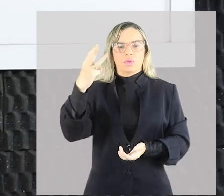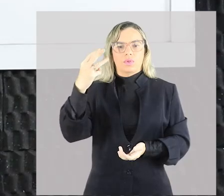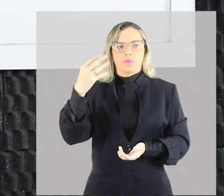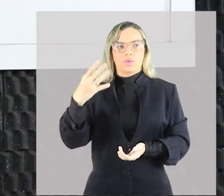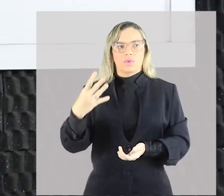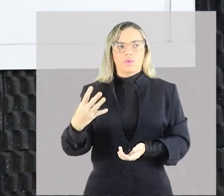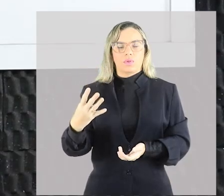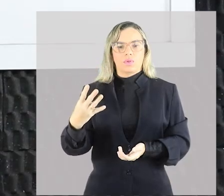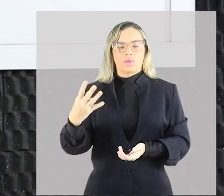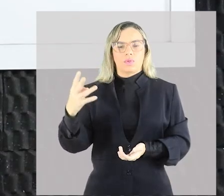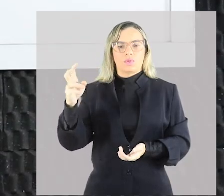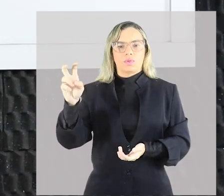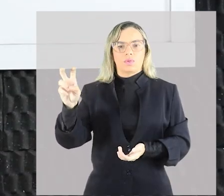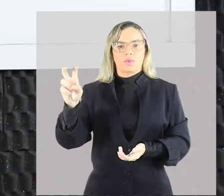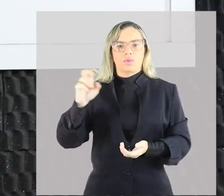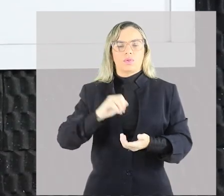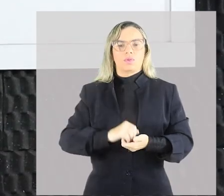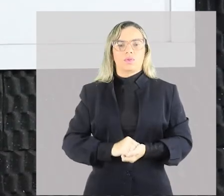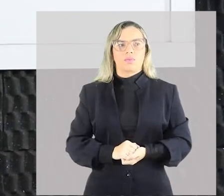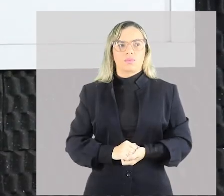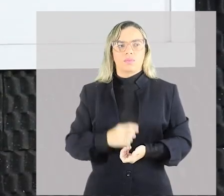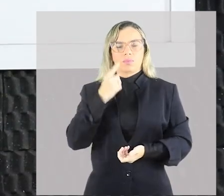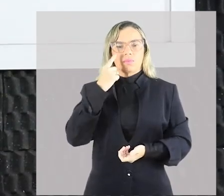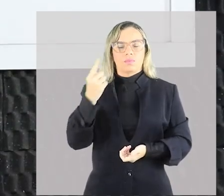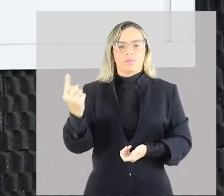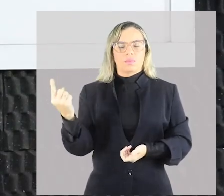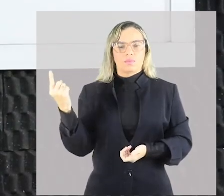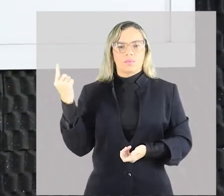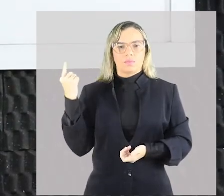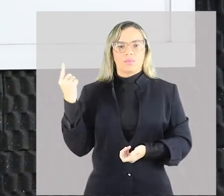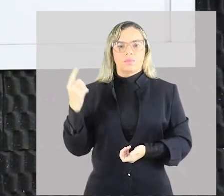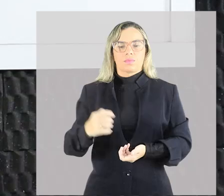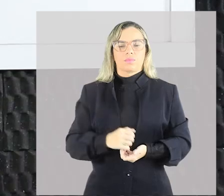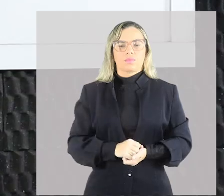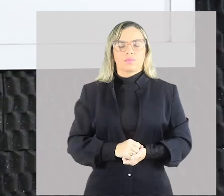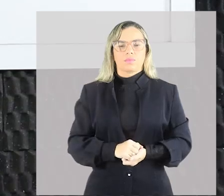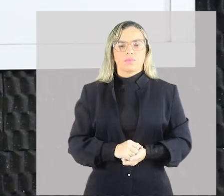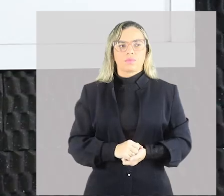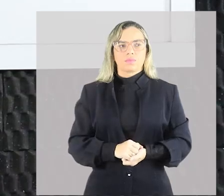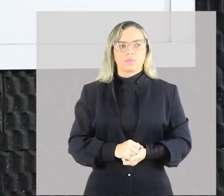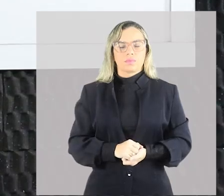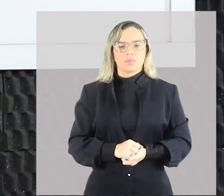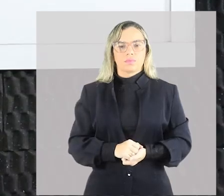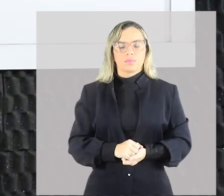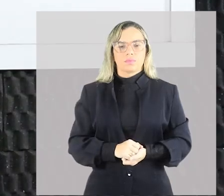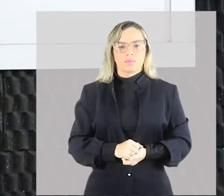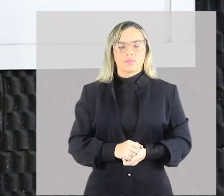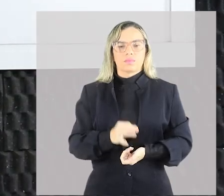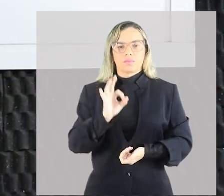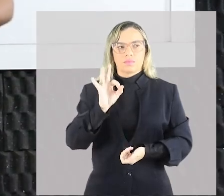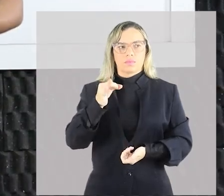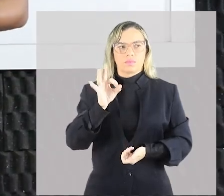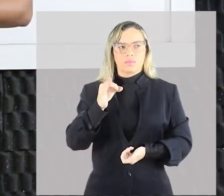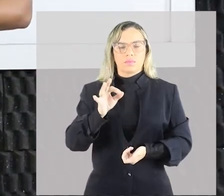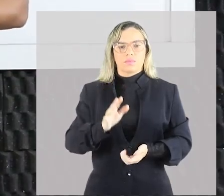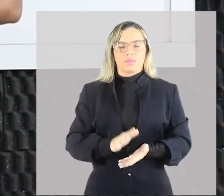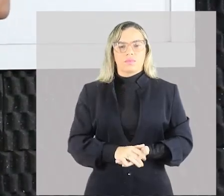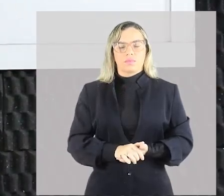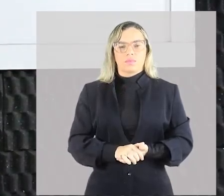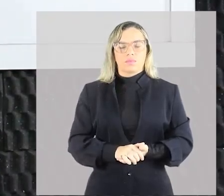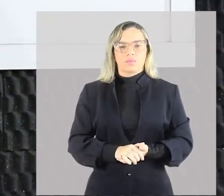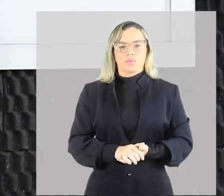Então, vamos supor que o conjunto A é formado aí pelos elementos 1, 2, 3, 4 e 5, certo? Então, essa é